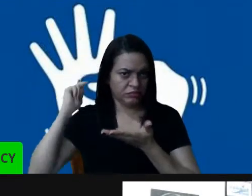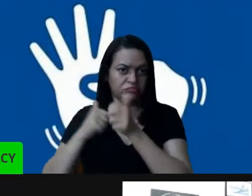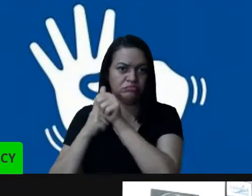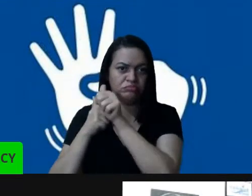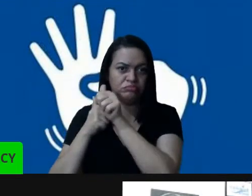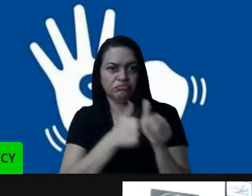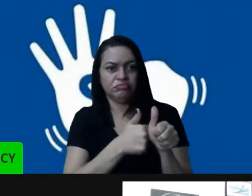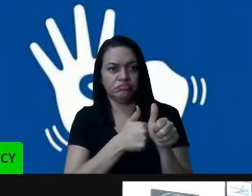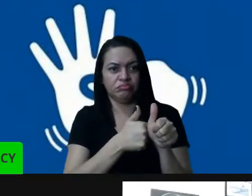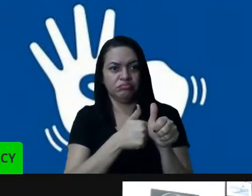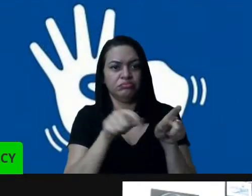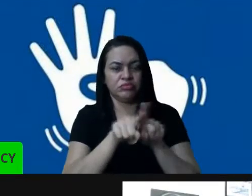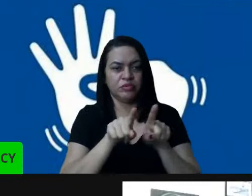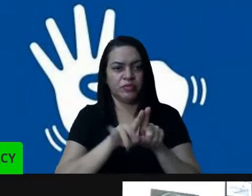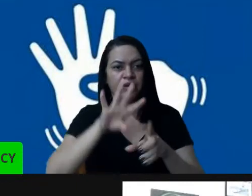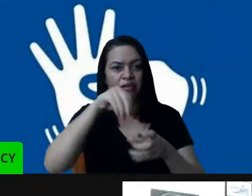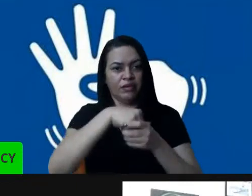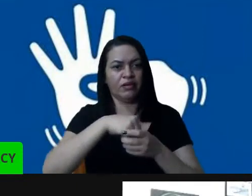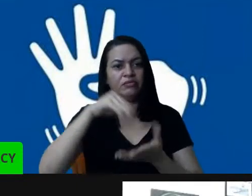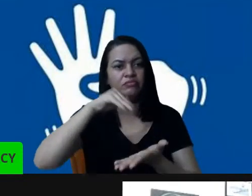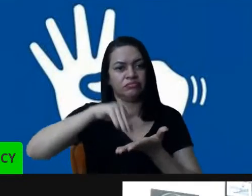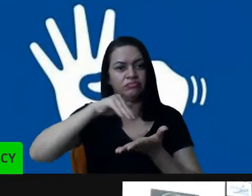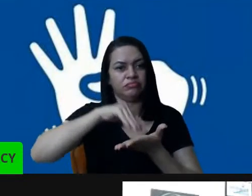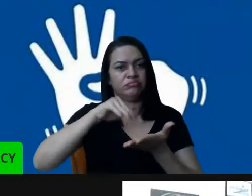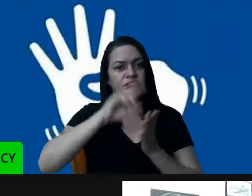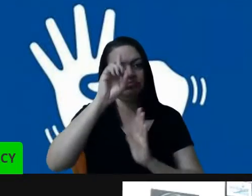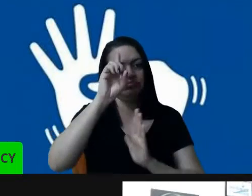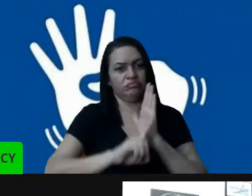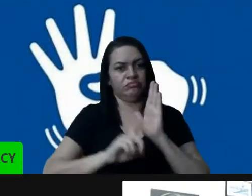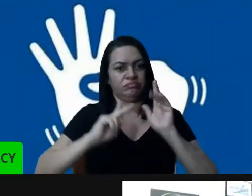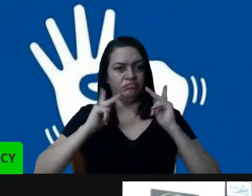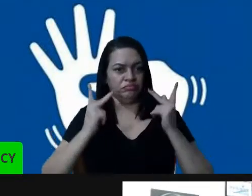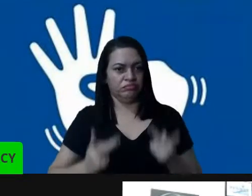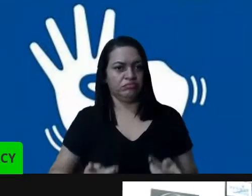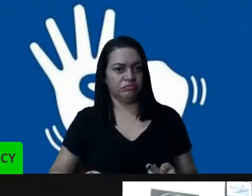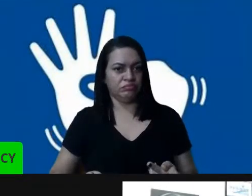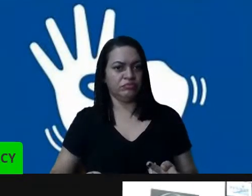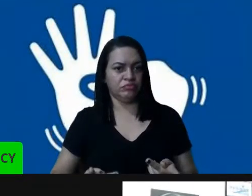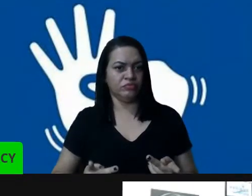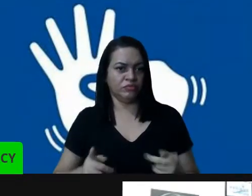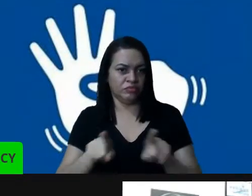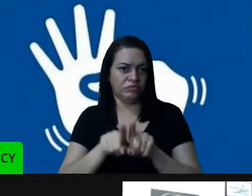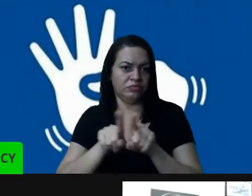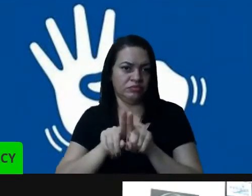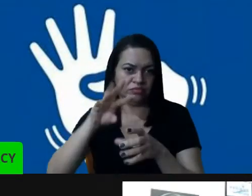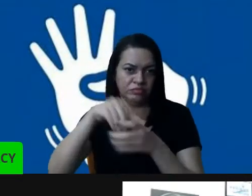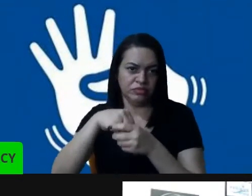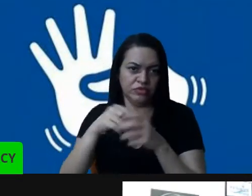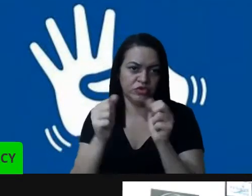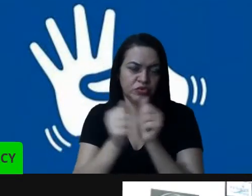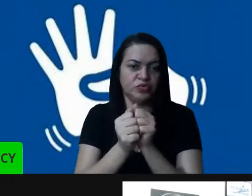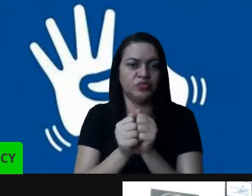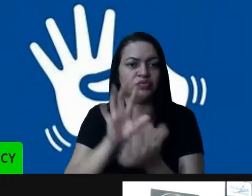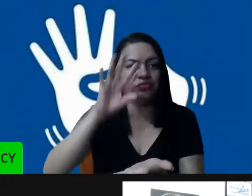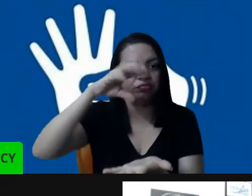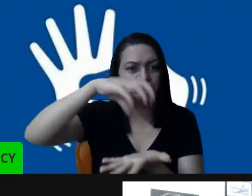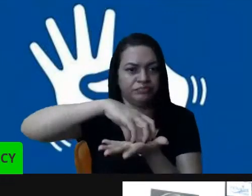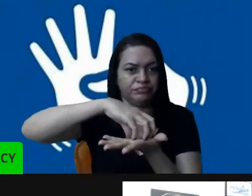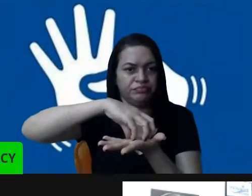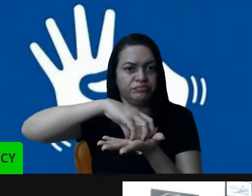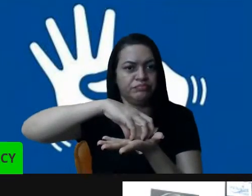Pop, que é uma secretaria que onde o conselho tem sua sede e Na seus rua. trabalhos